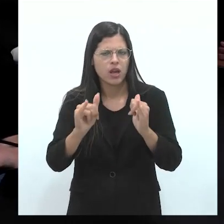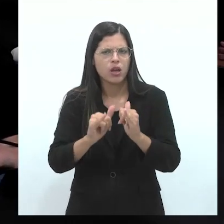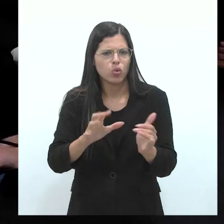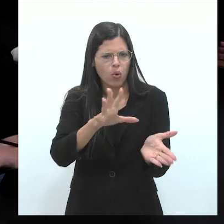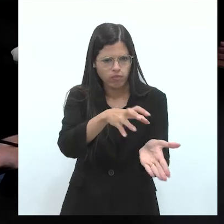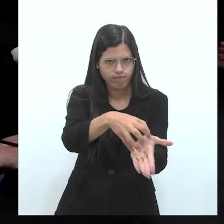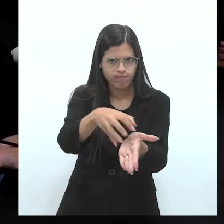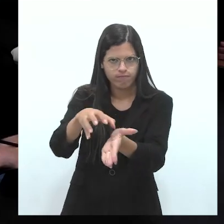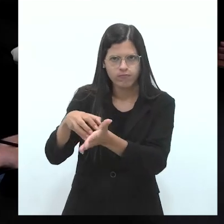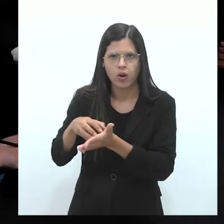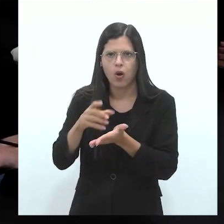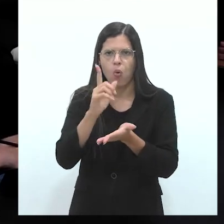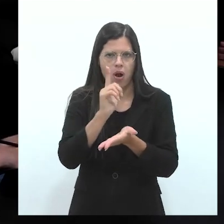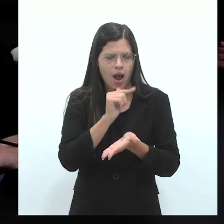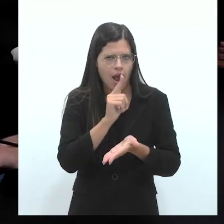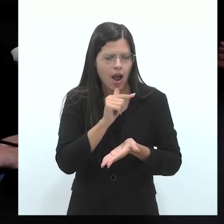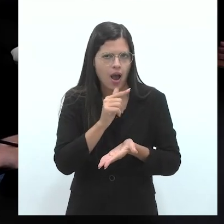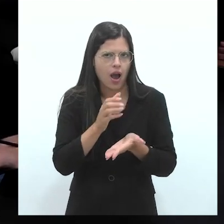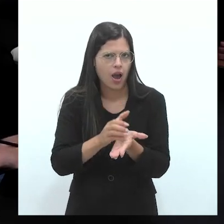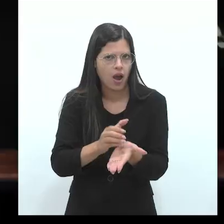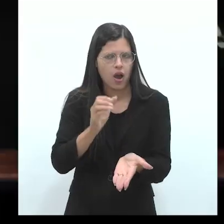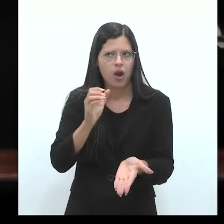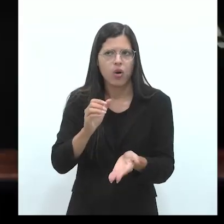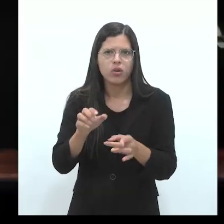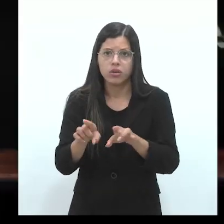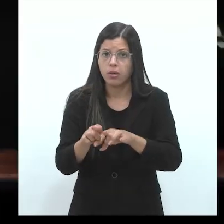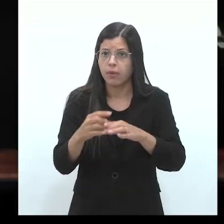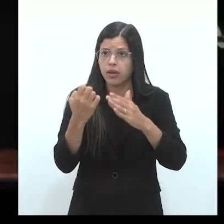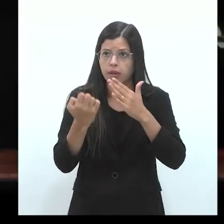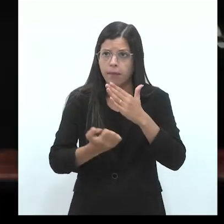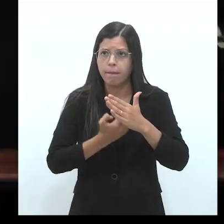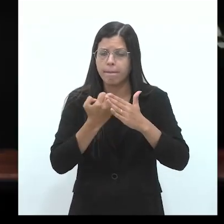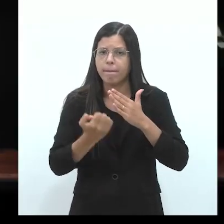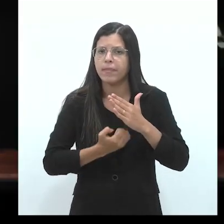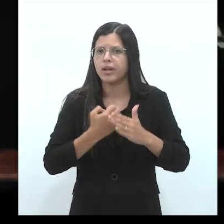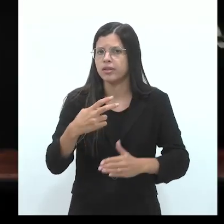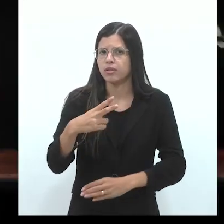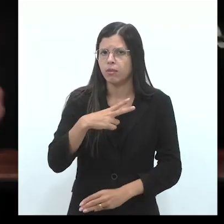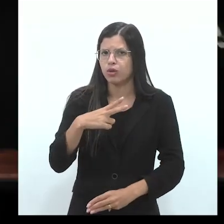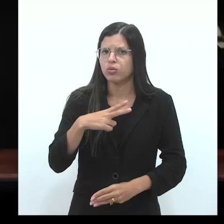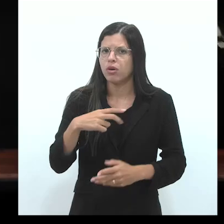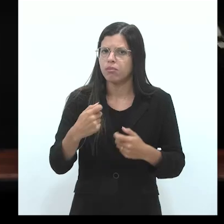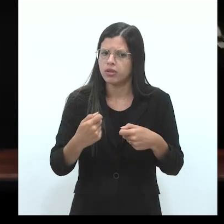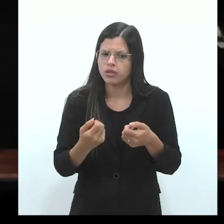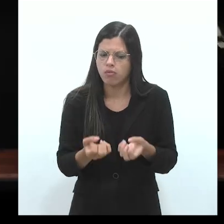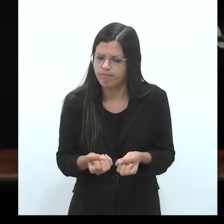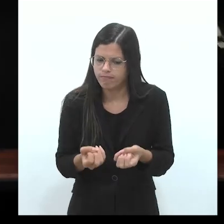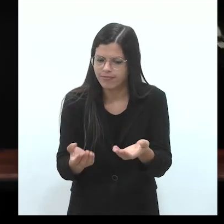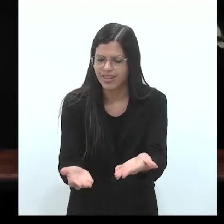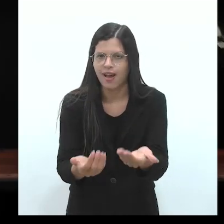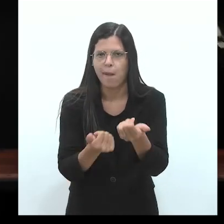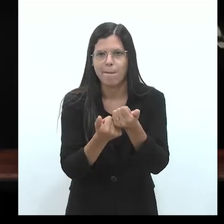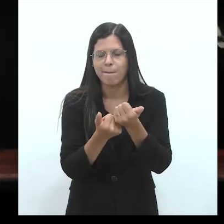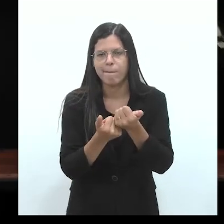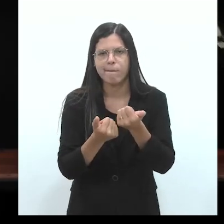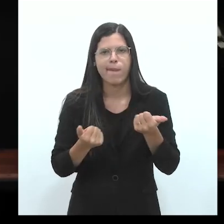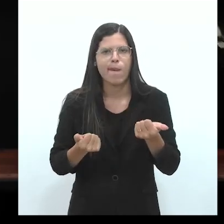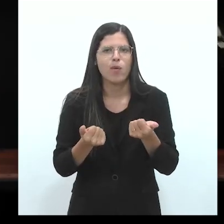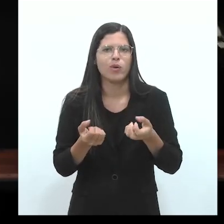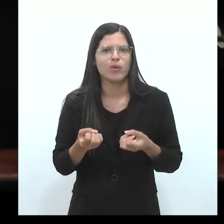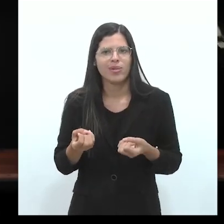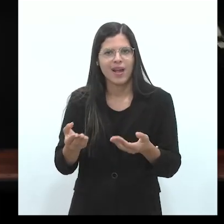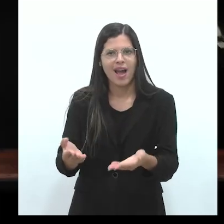pontos de hidratação, né? Ou até empresas privadas, né? Pessoas do setor privado, dar algum tipo de apoio,